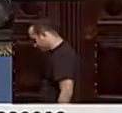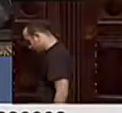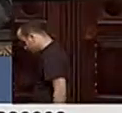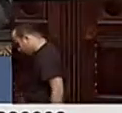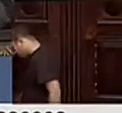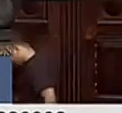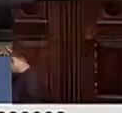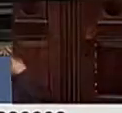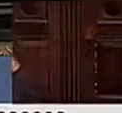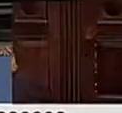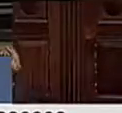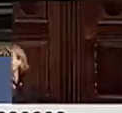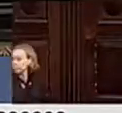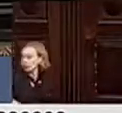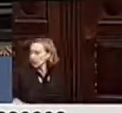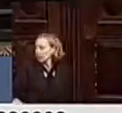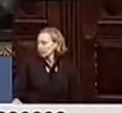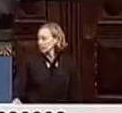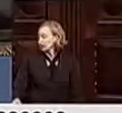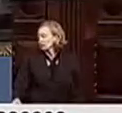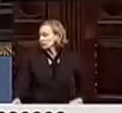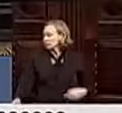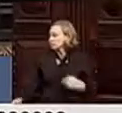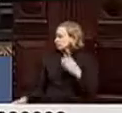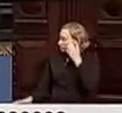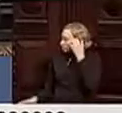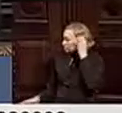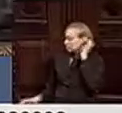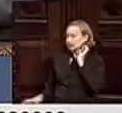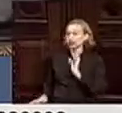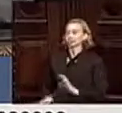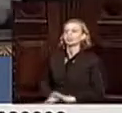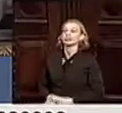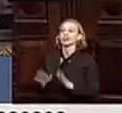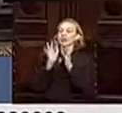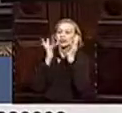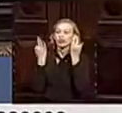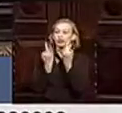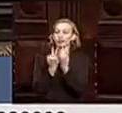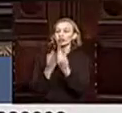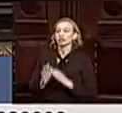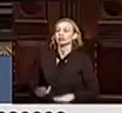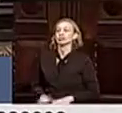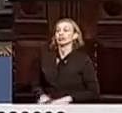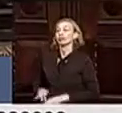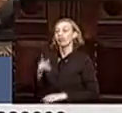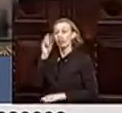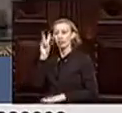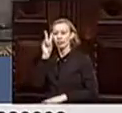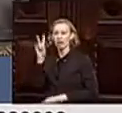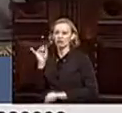ou manufaturados oriundos da agricultura familiar. É bom lembrar que o Rio de Janeiro